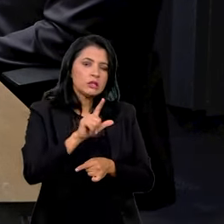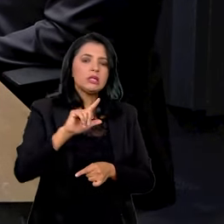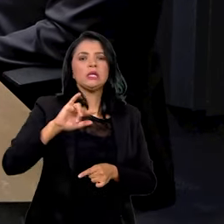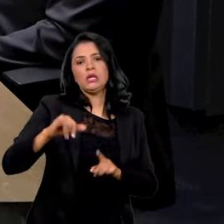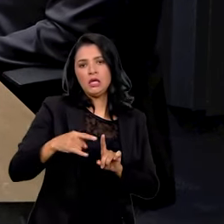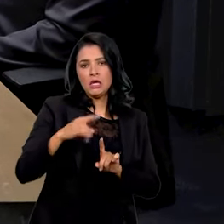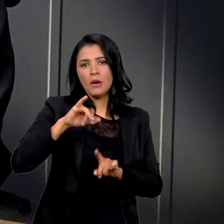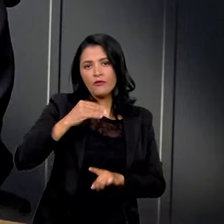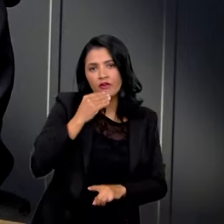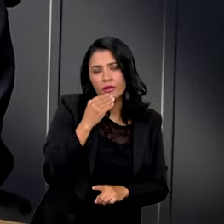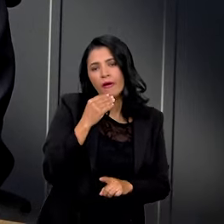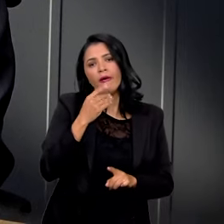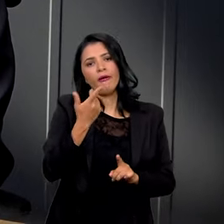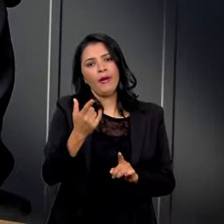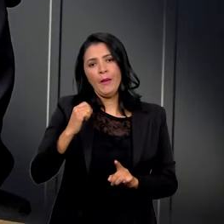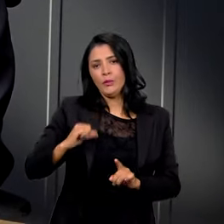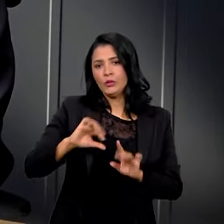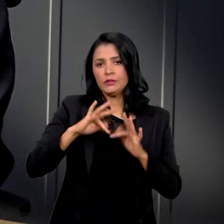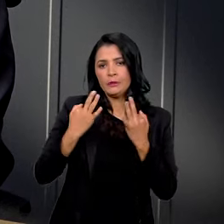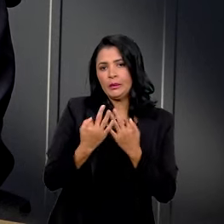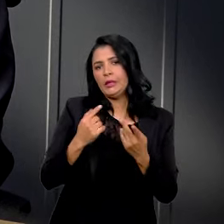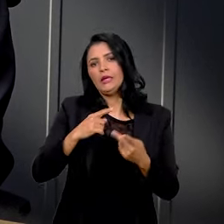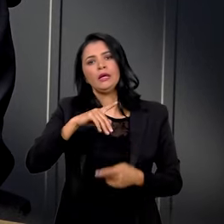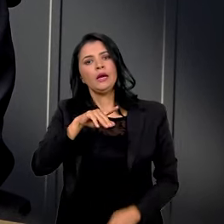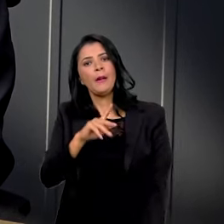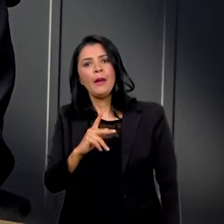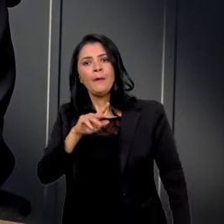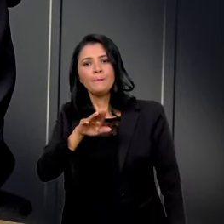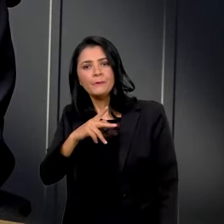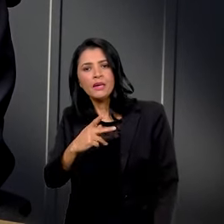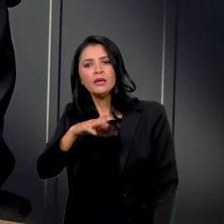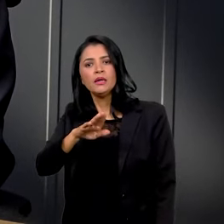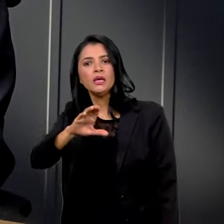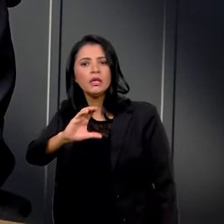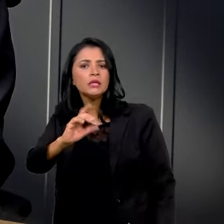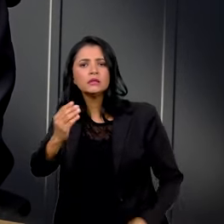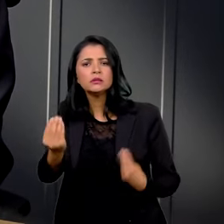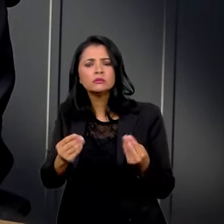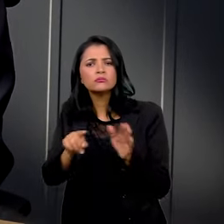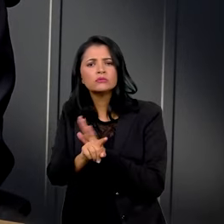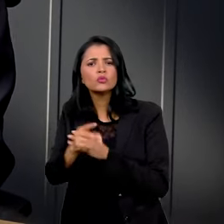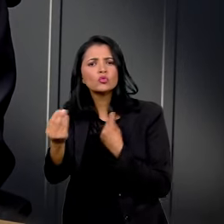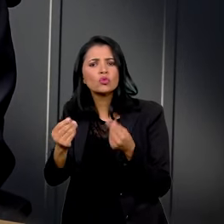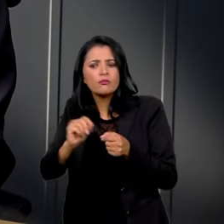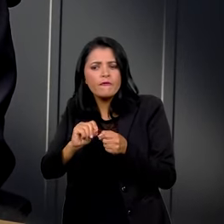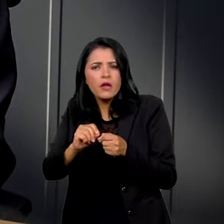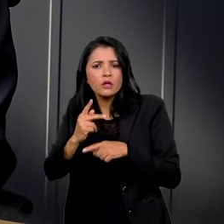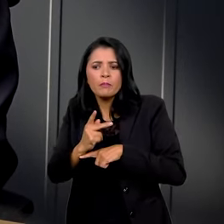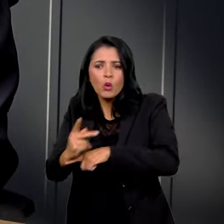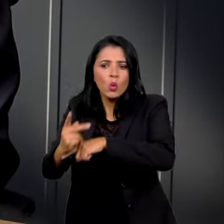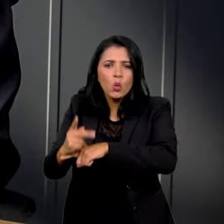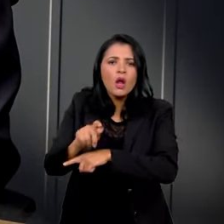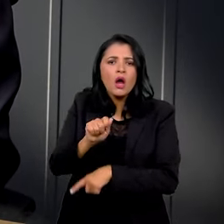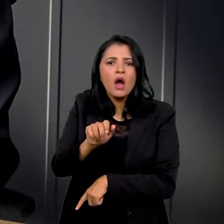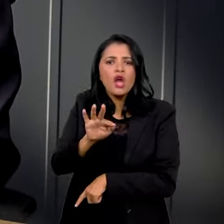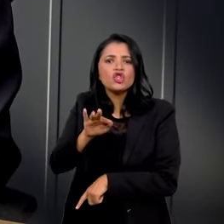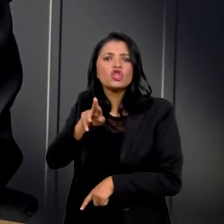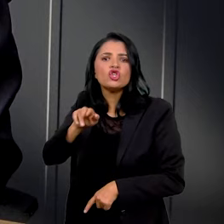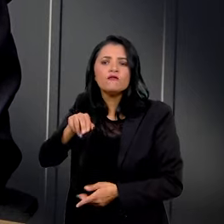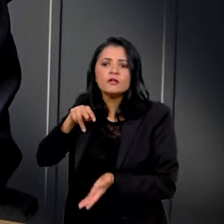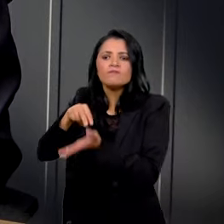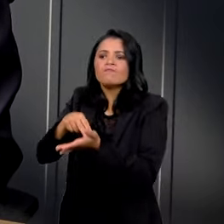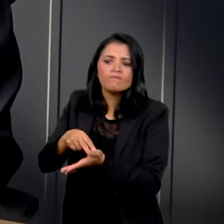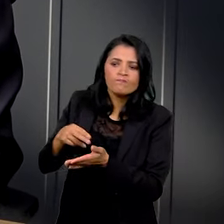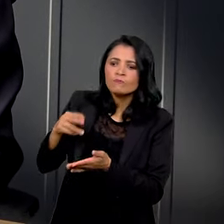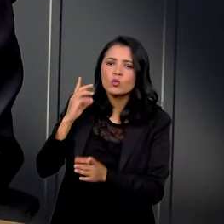ativa as pessoas Sim a gente é é a assistência social ela é uma política que essencialmente né ela deve ir de